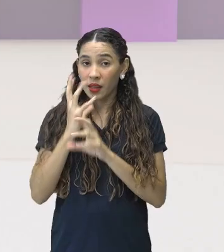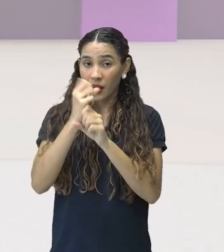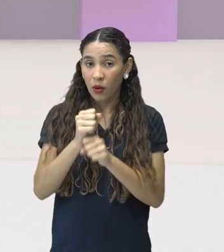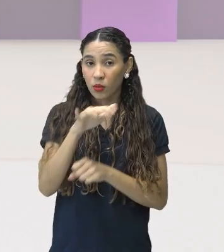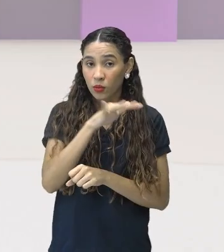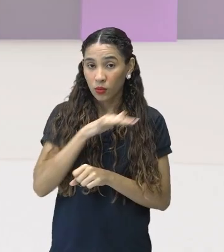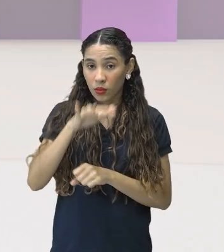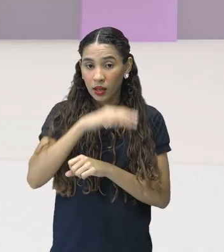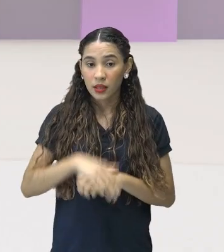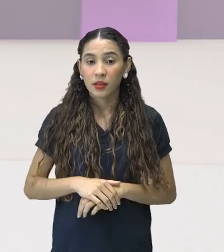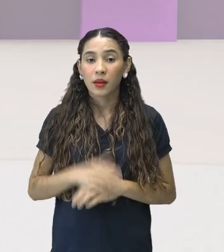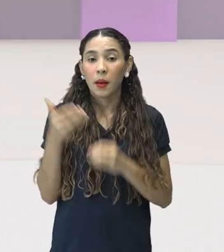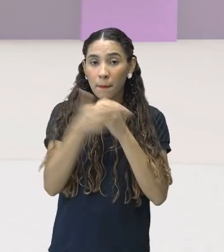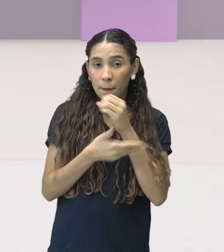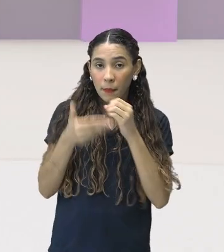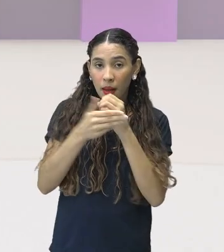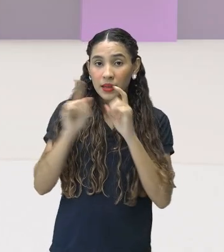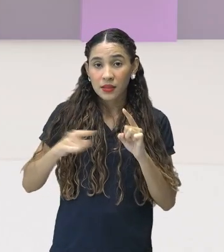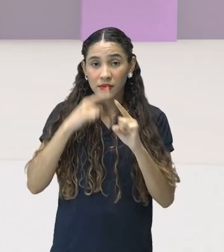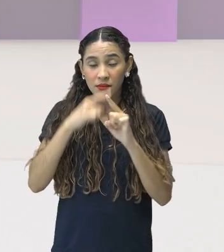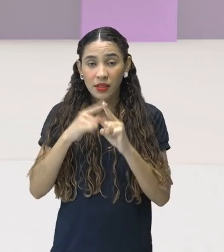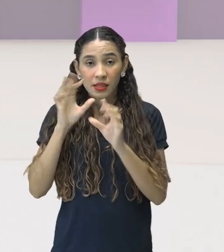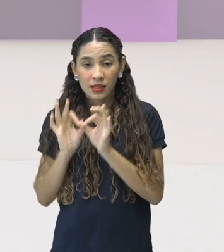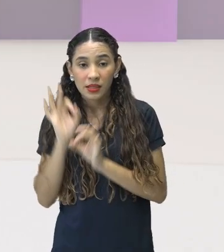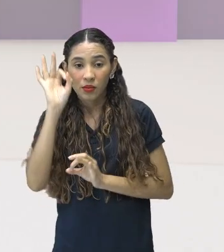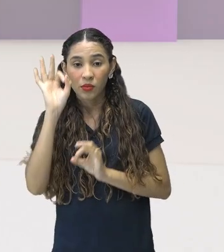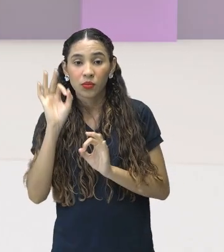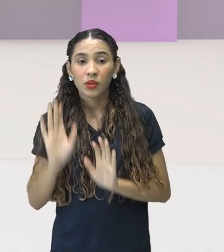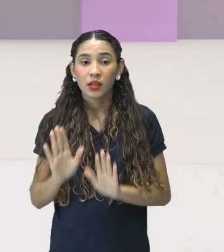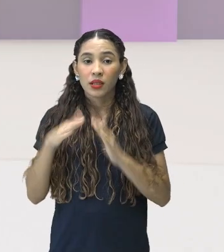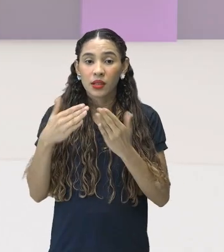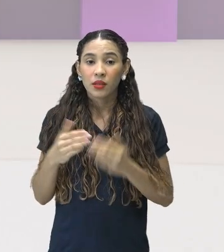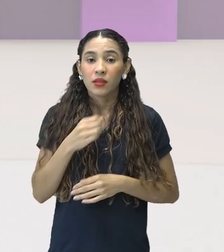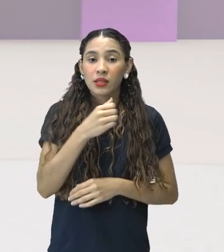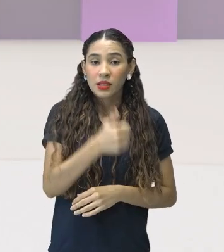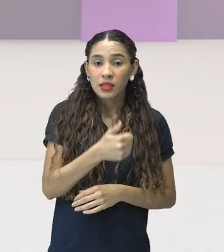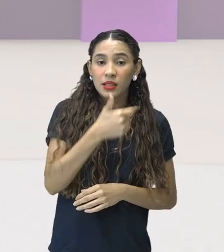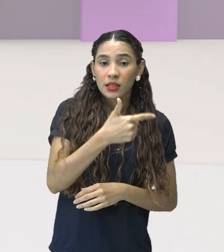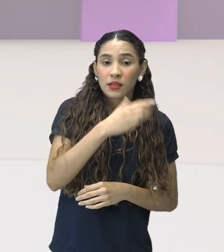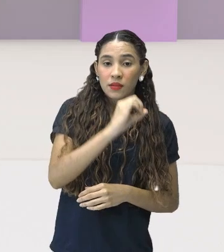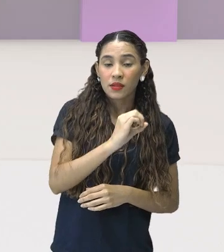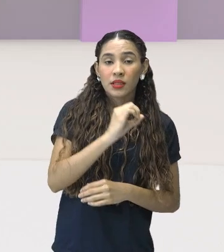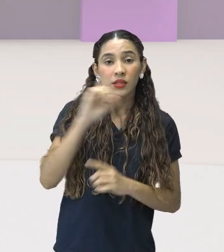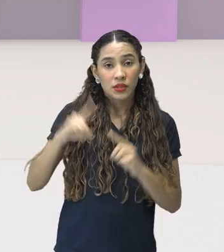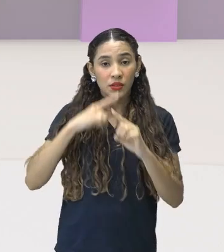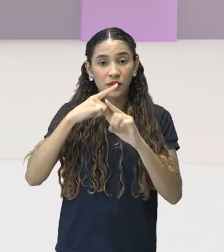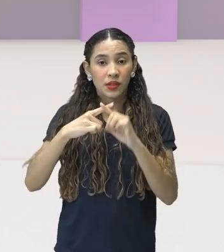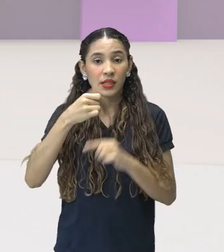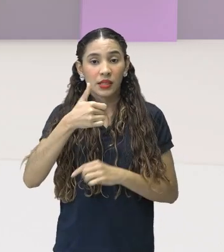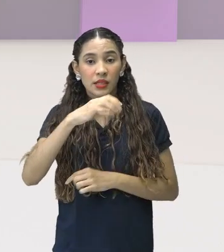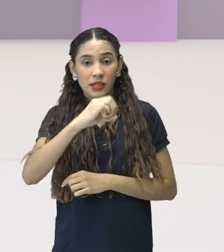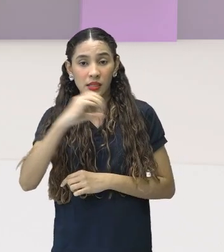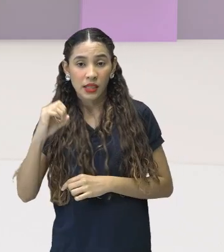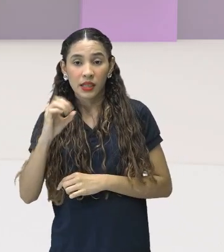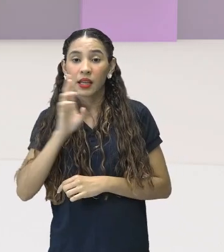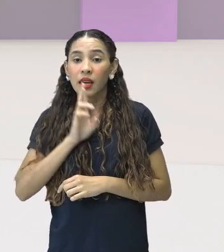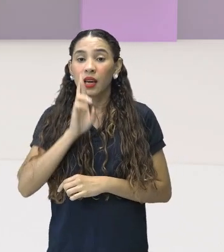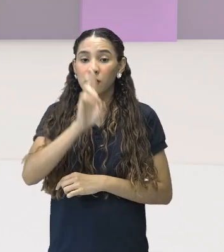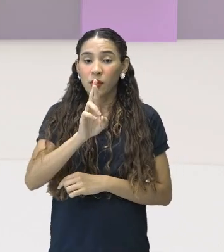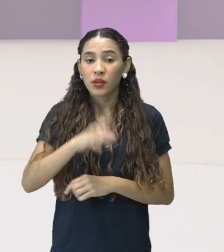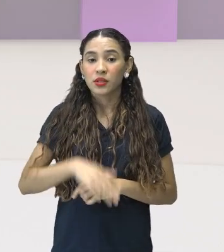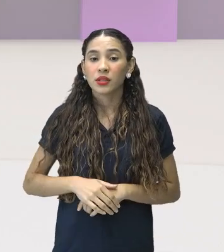da área, base vezes altura. Então, 120 vezes 100.